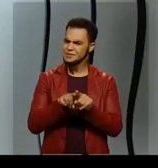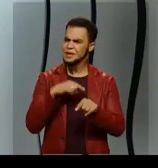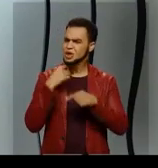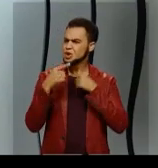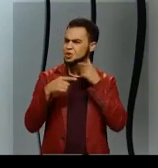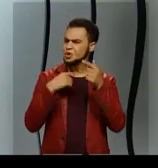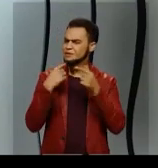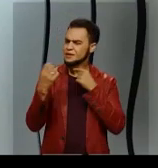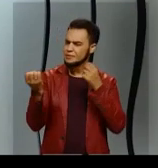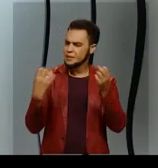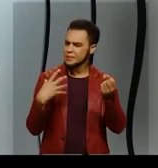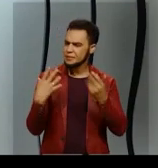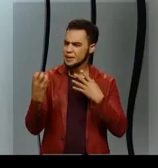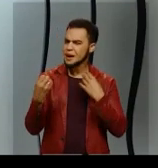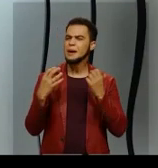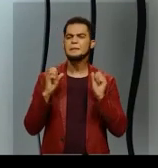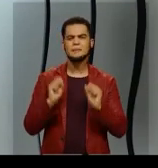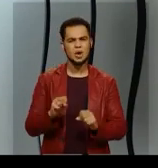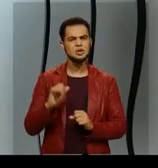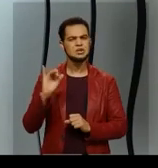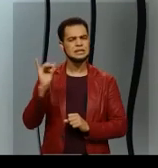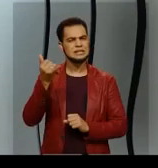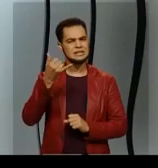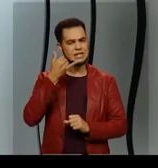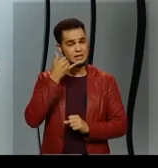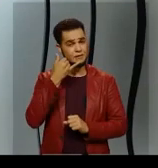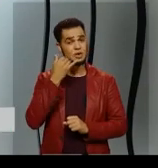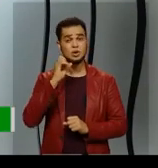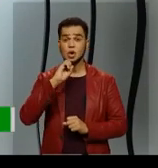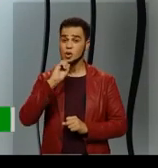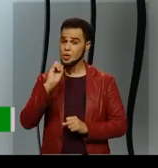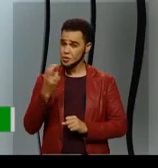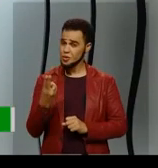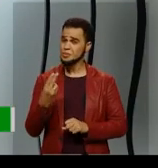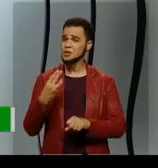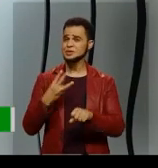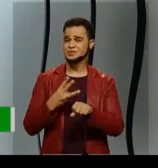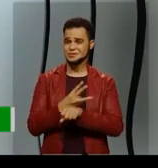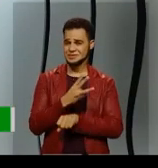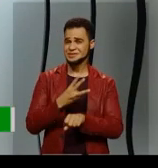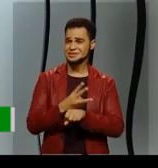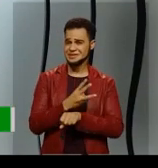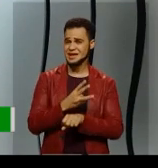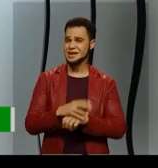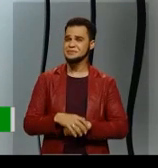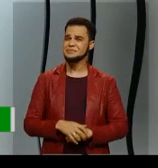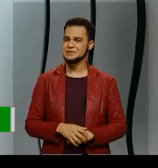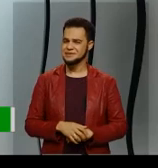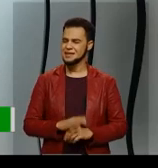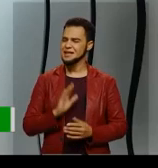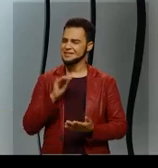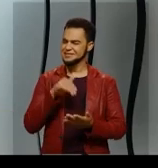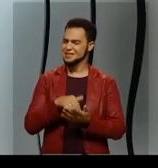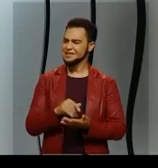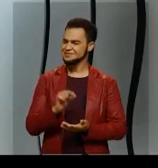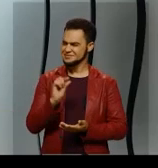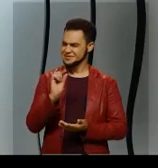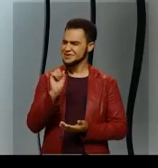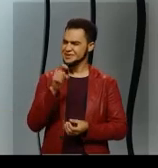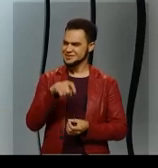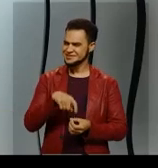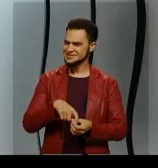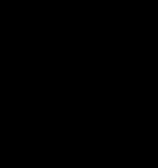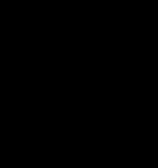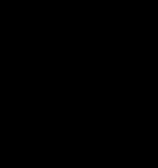Dúvidas. É só ligar no telefone fixo ou enviar uma mensagem para o nosso WhatsApp. Até já!